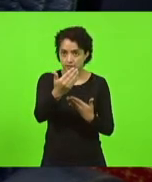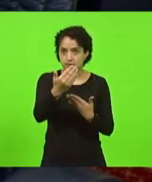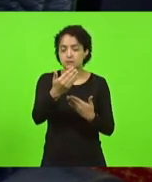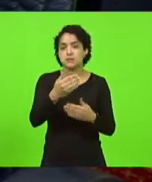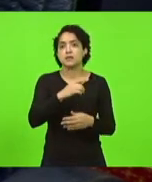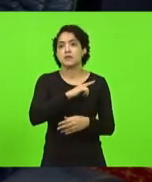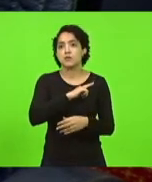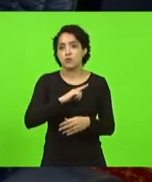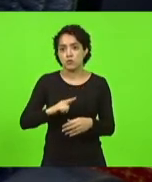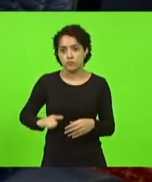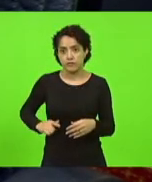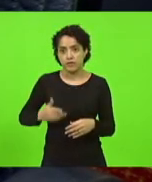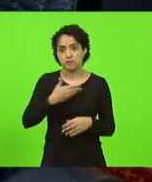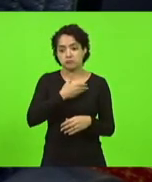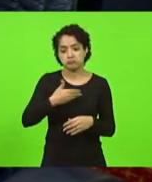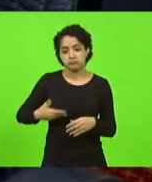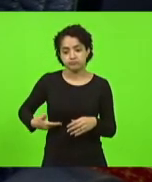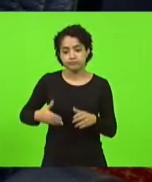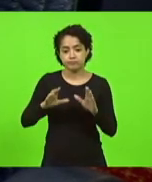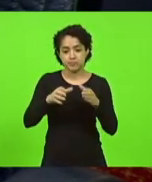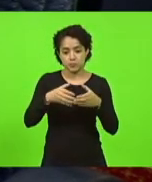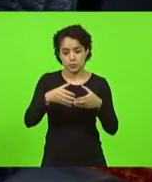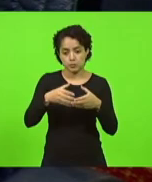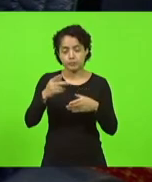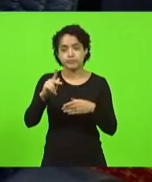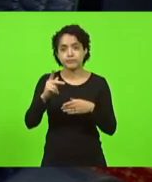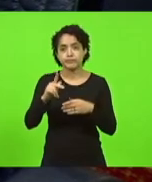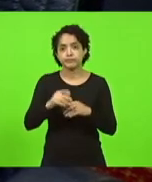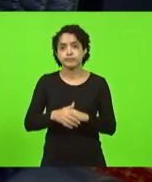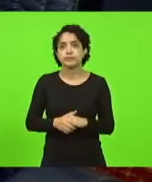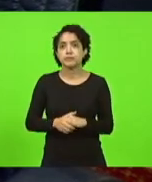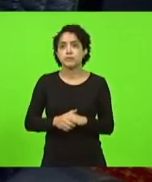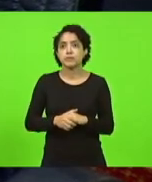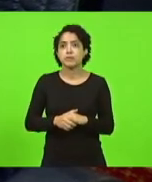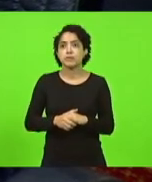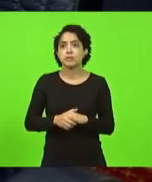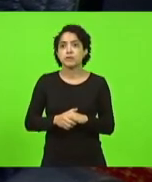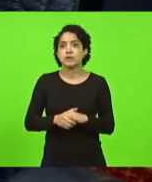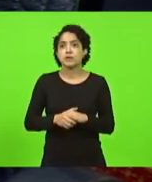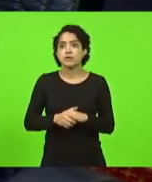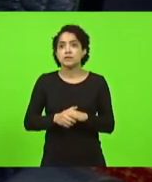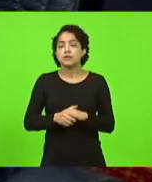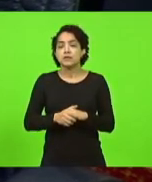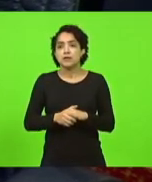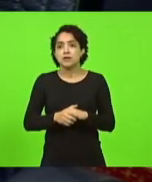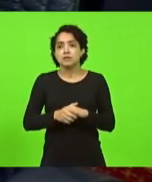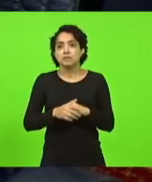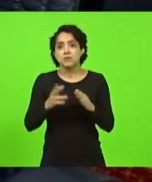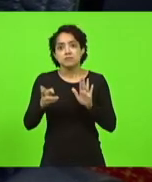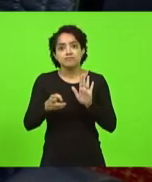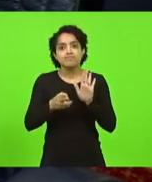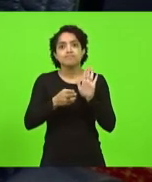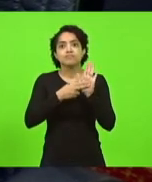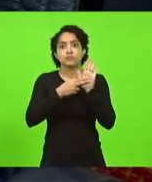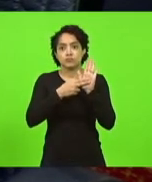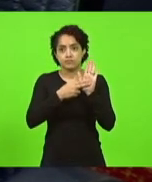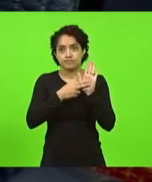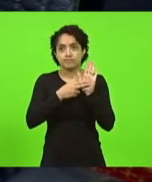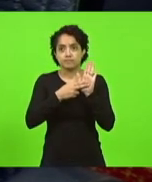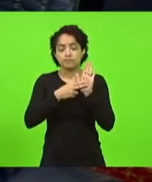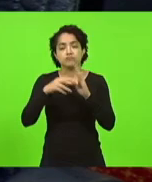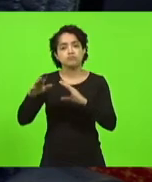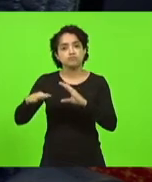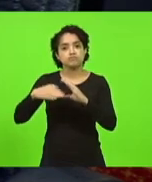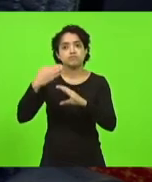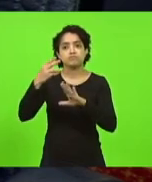do Estado, por meio da sua equipe, que assume o protagonismo ao enviar a esta casa projetos de